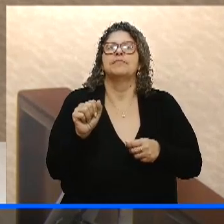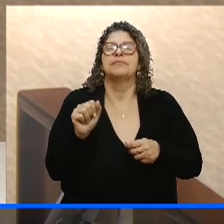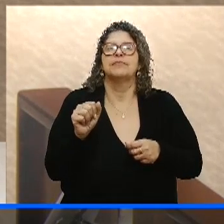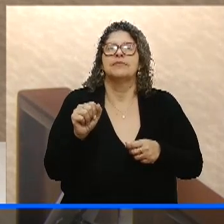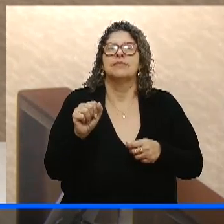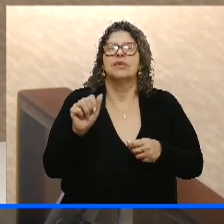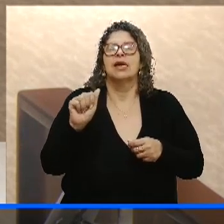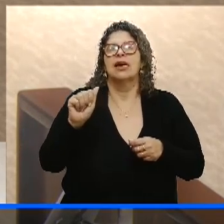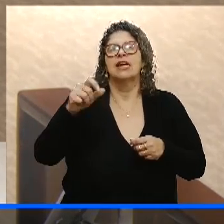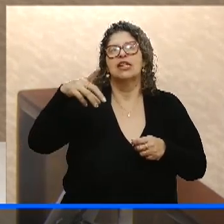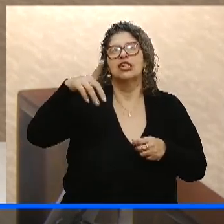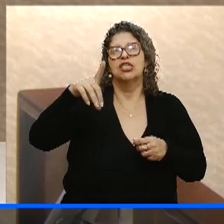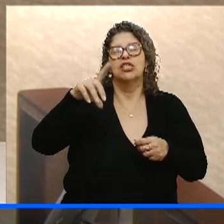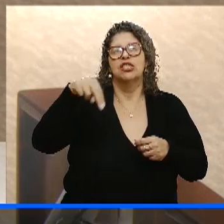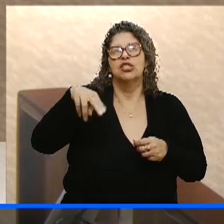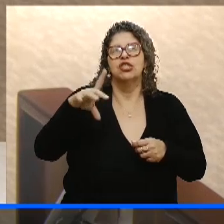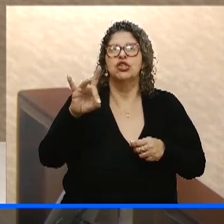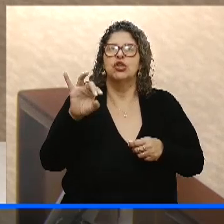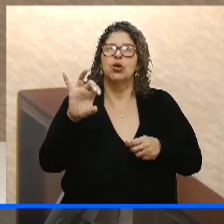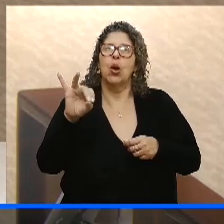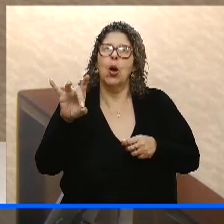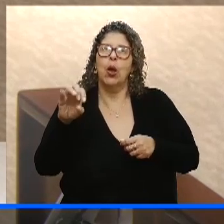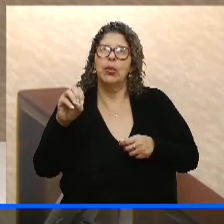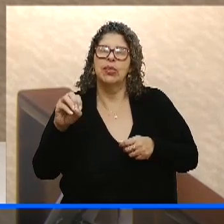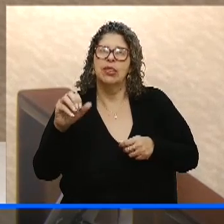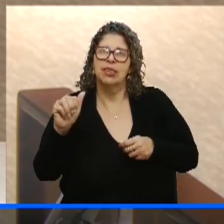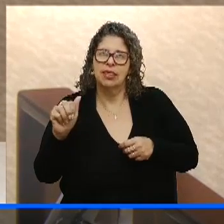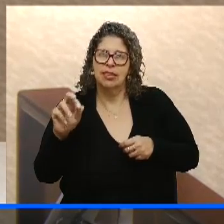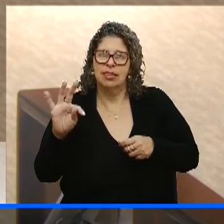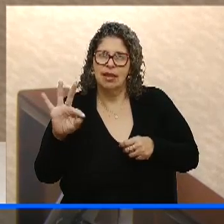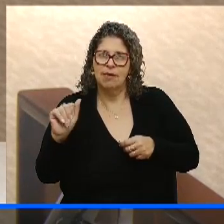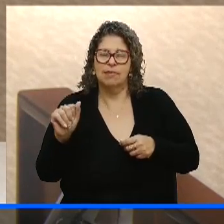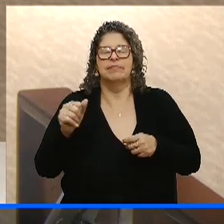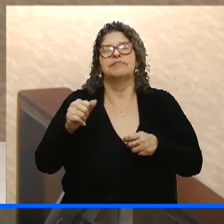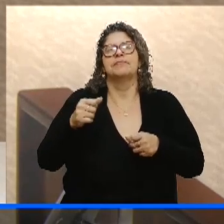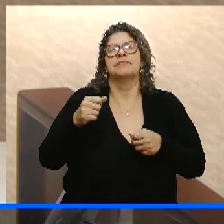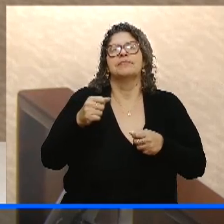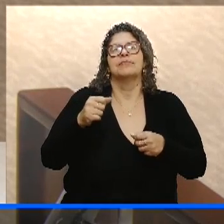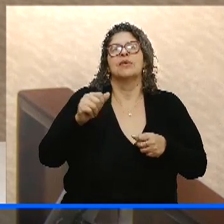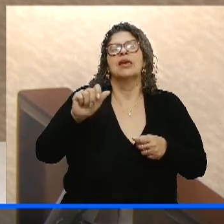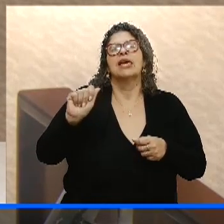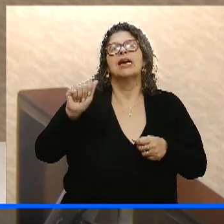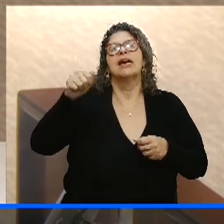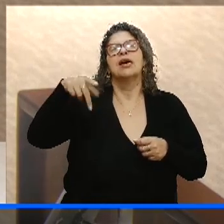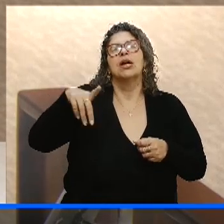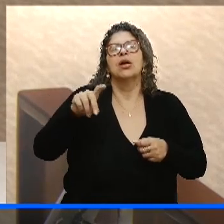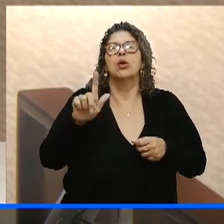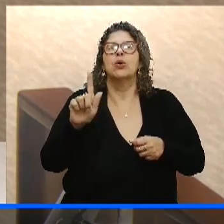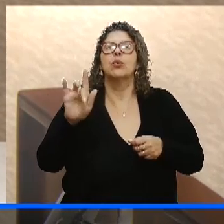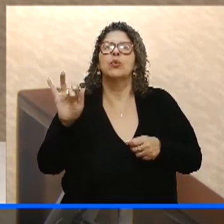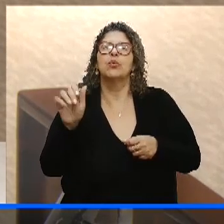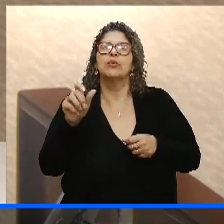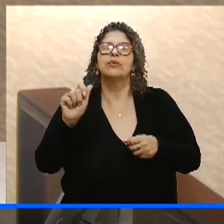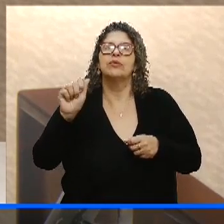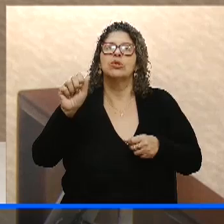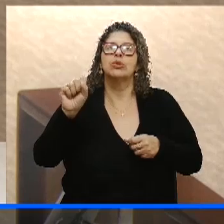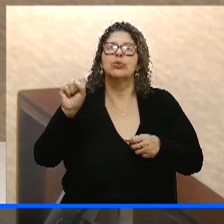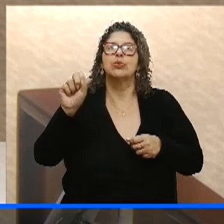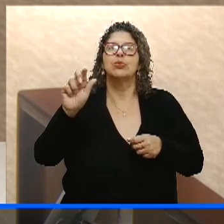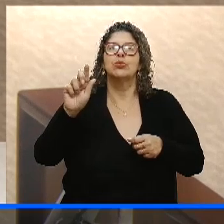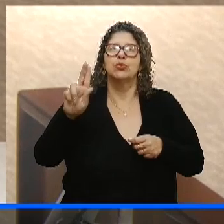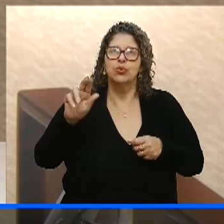candiota do prefeito adriano dos santos kangoo sul do prefeito vinicius